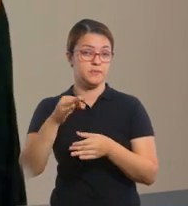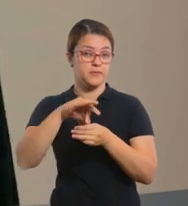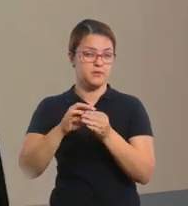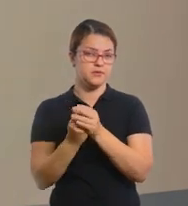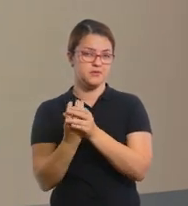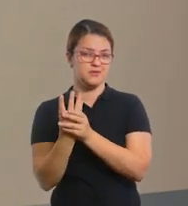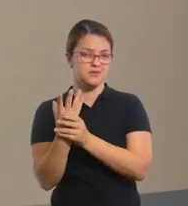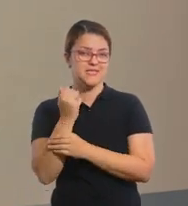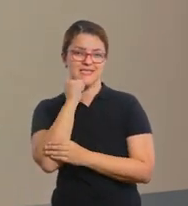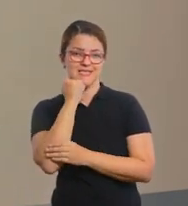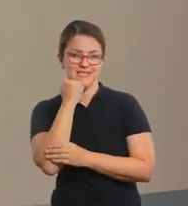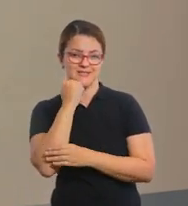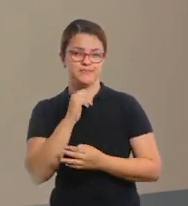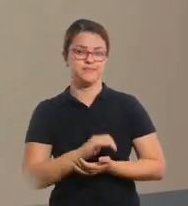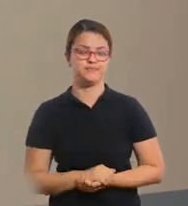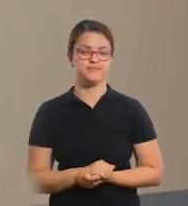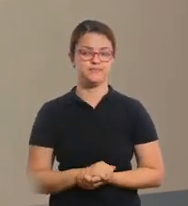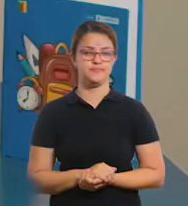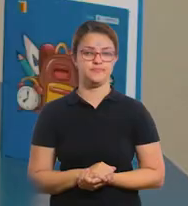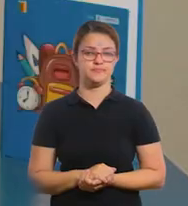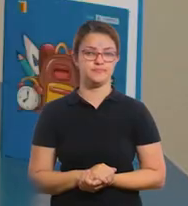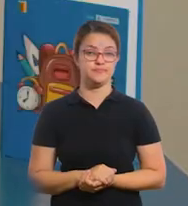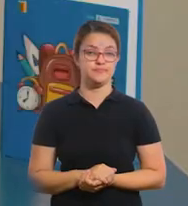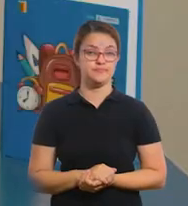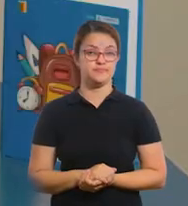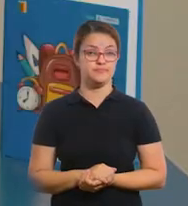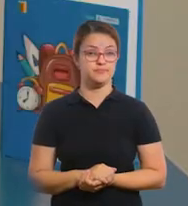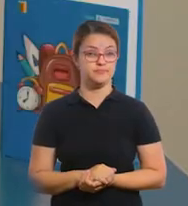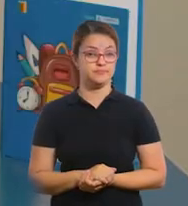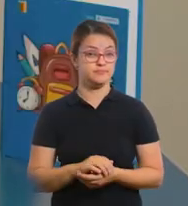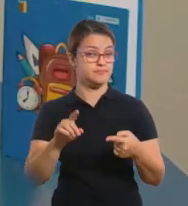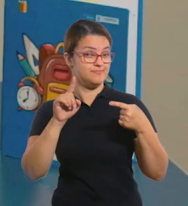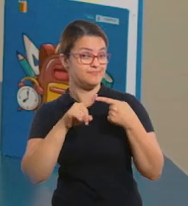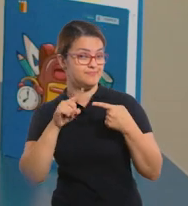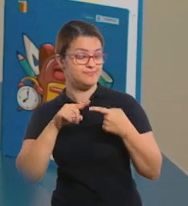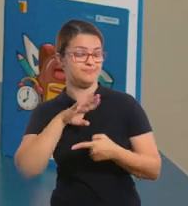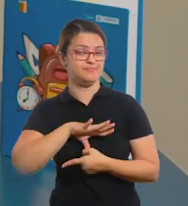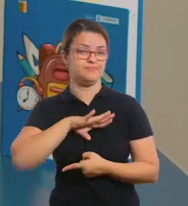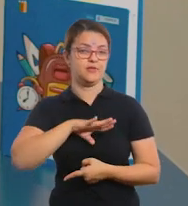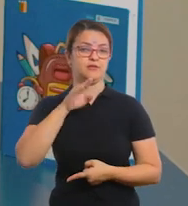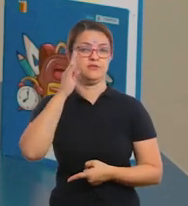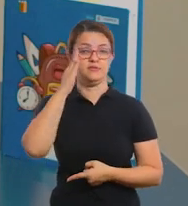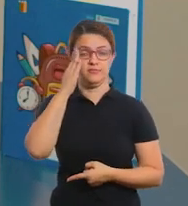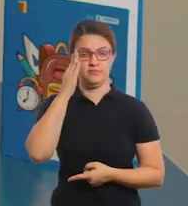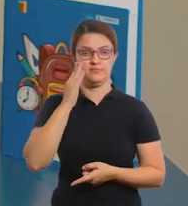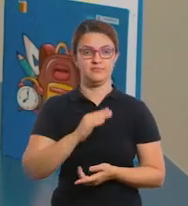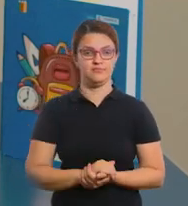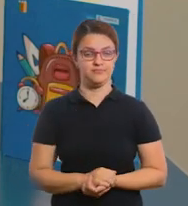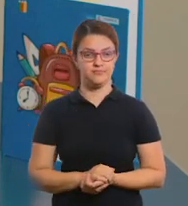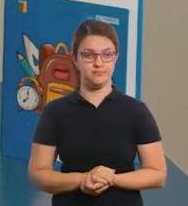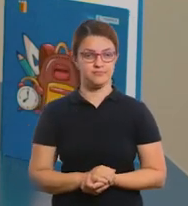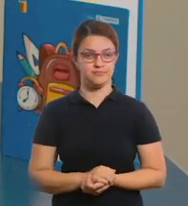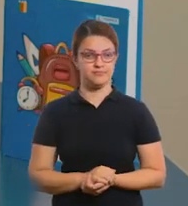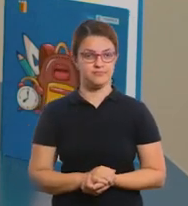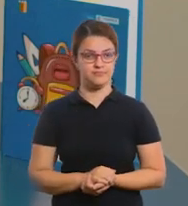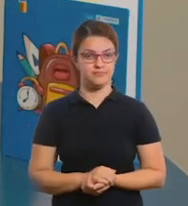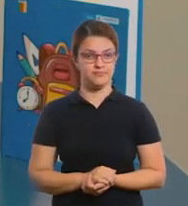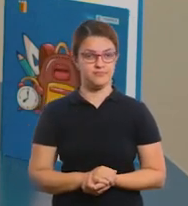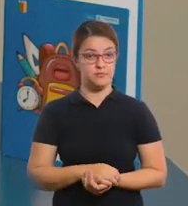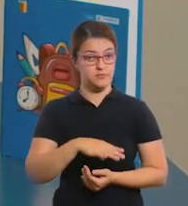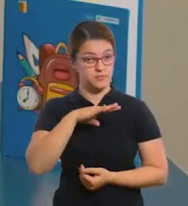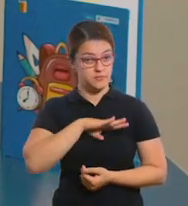ciências e e vamos primeiro a língua portuguesa a